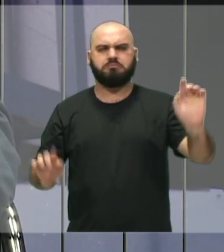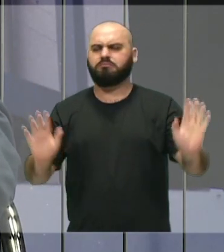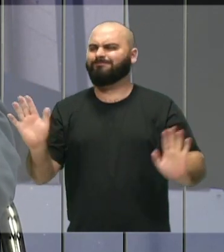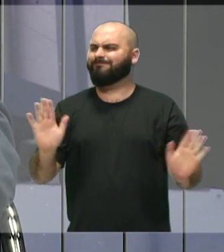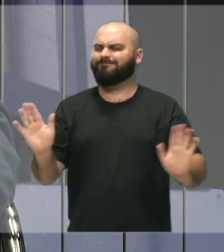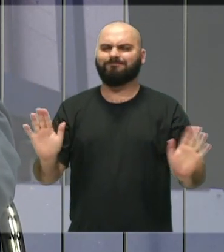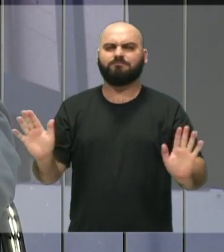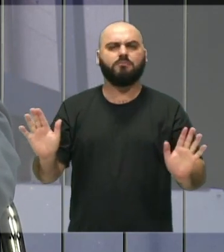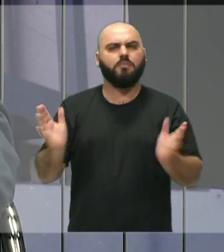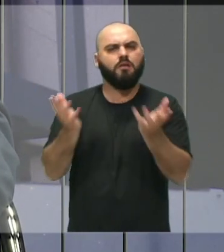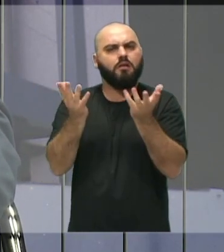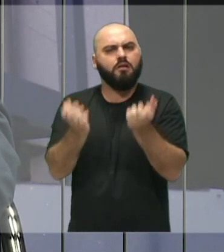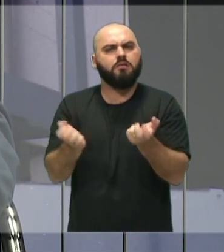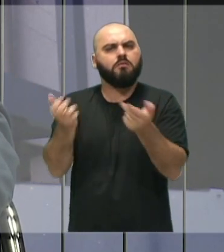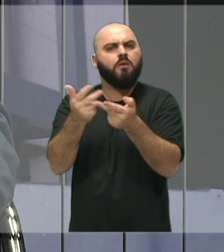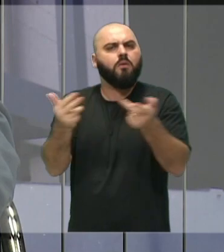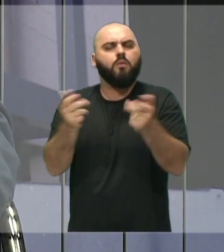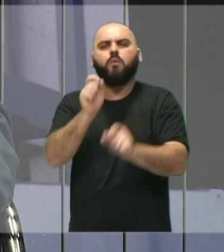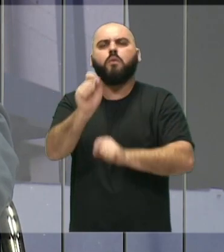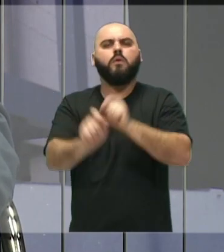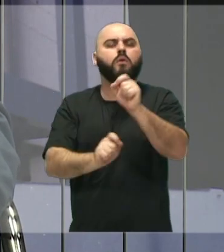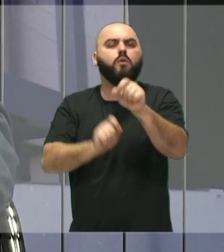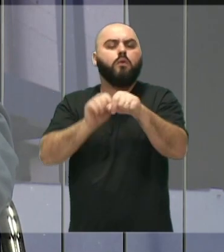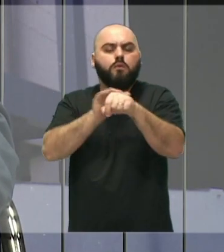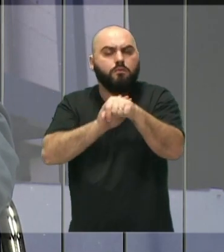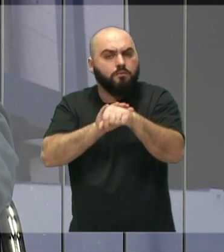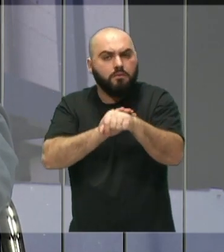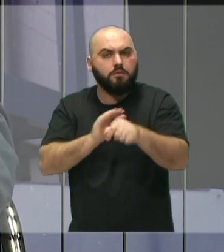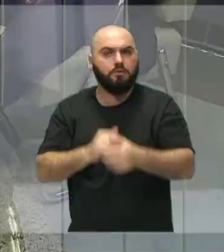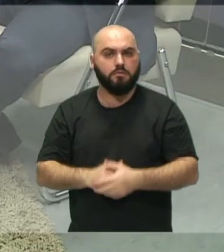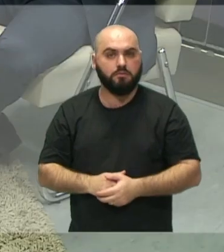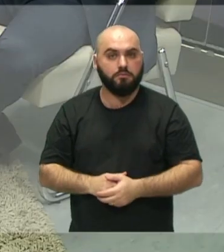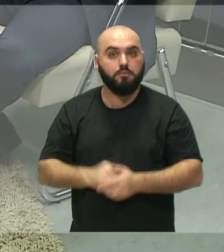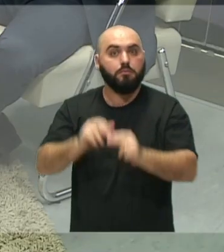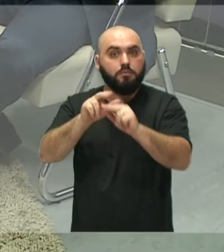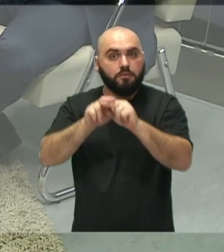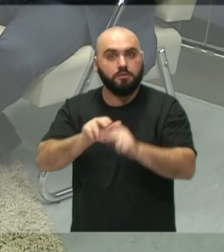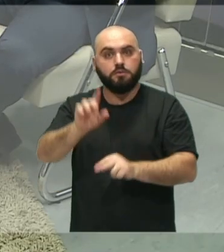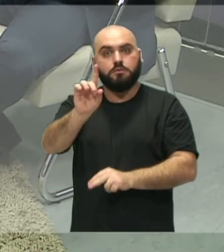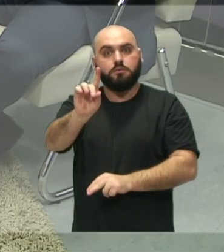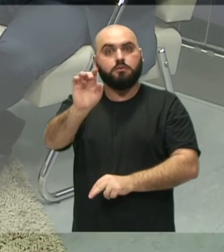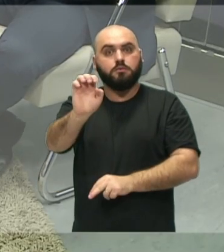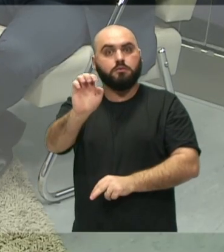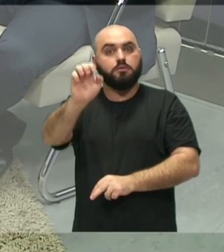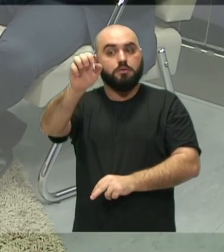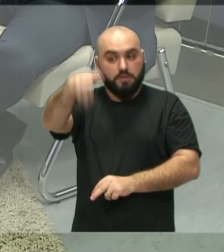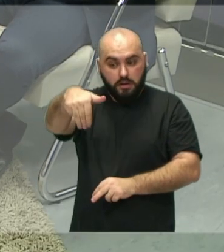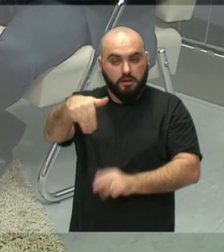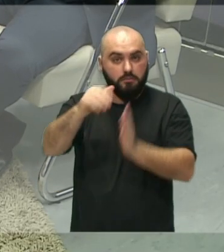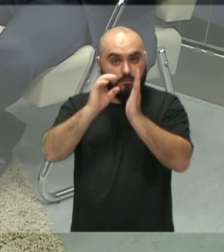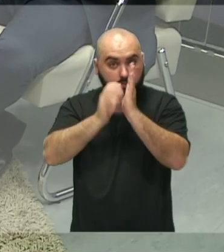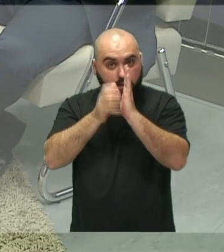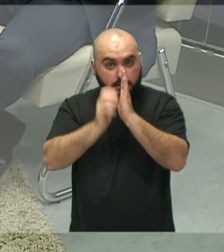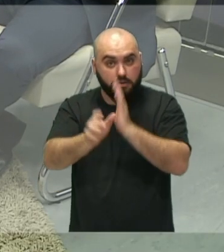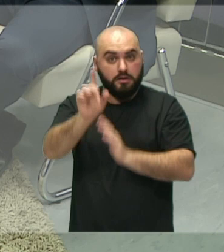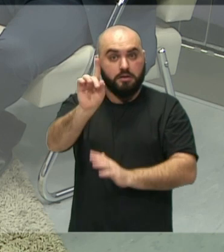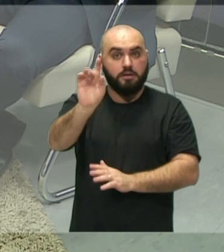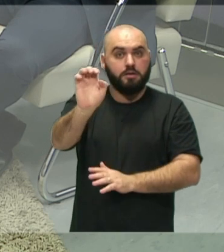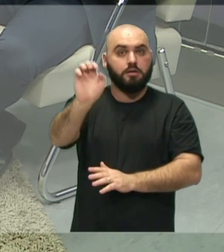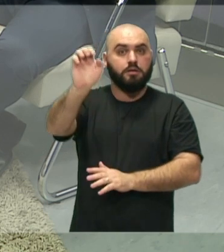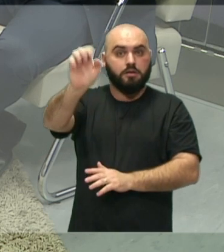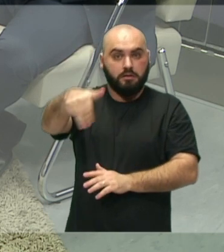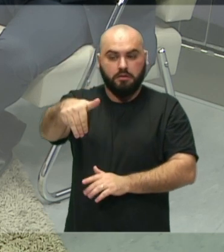algo que realmente algo de diálogo. E o DEM me trouxe isso. Na estrutura do Democratas, ele traz essa questão do diálogo,